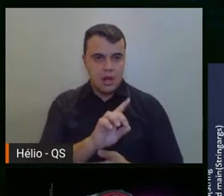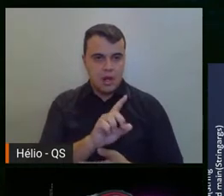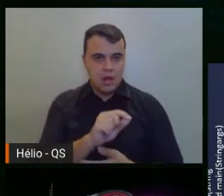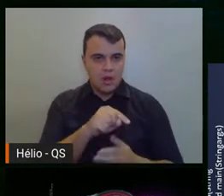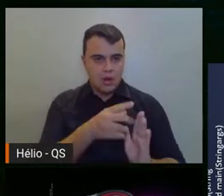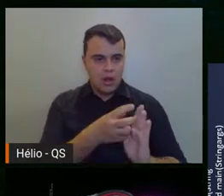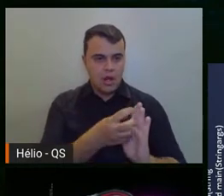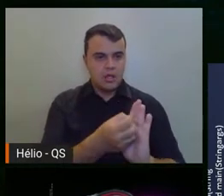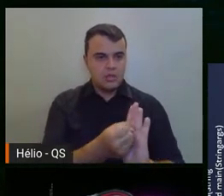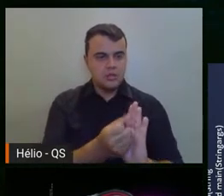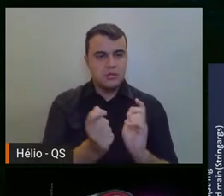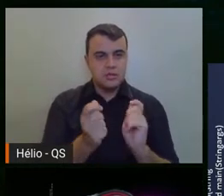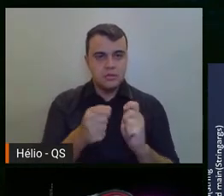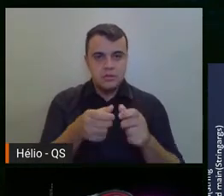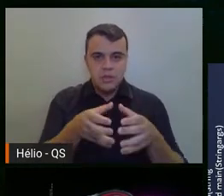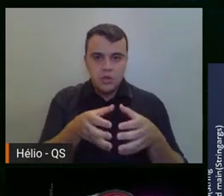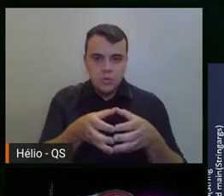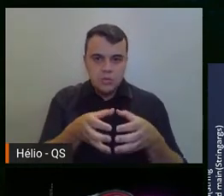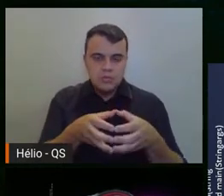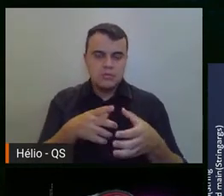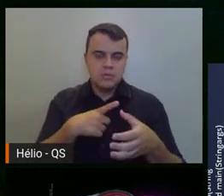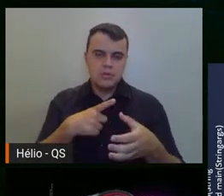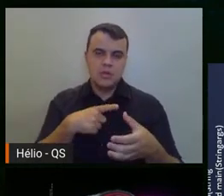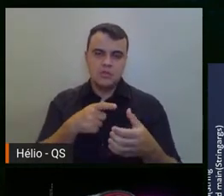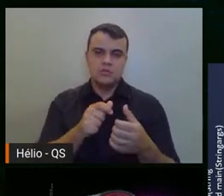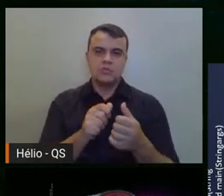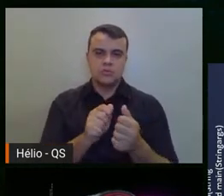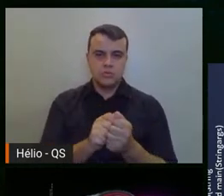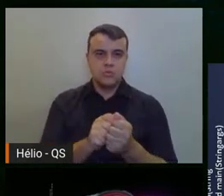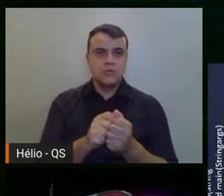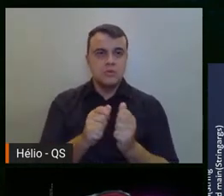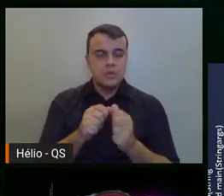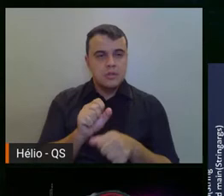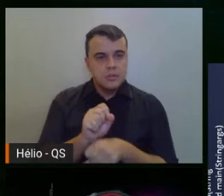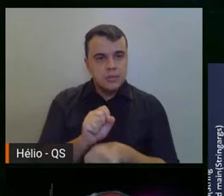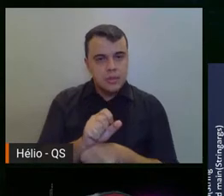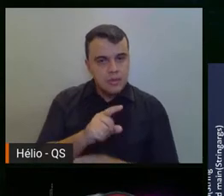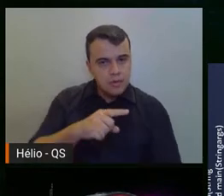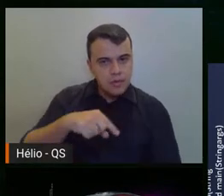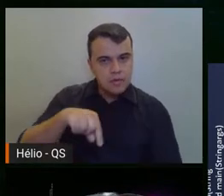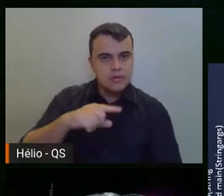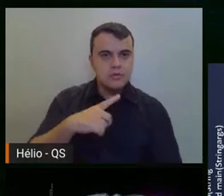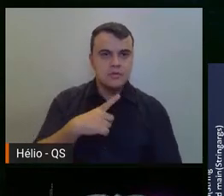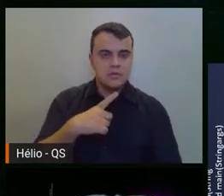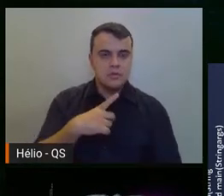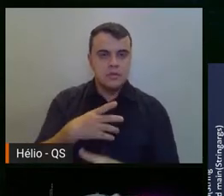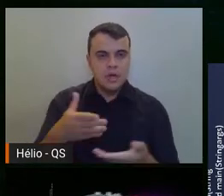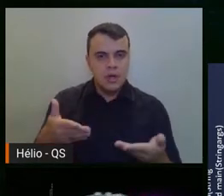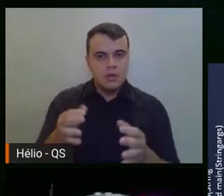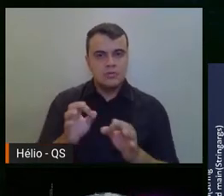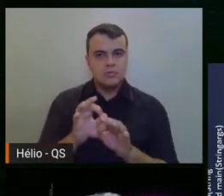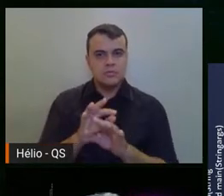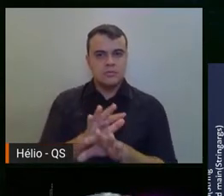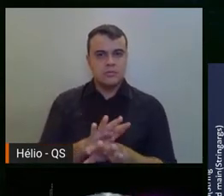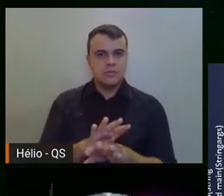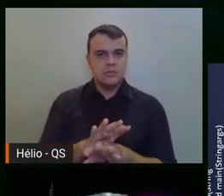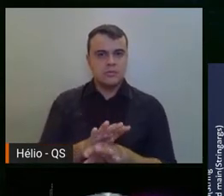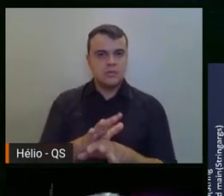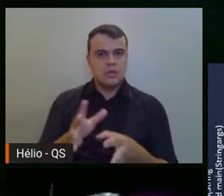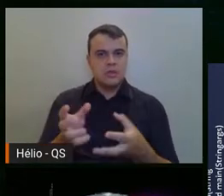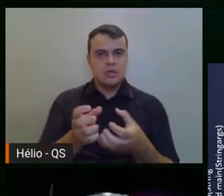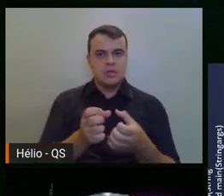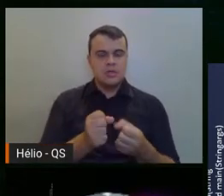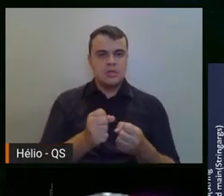você pode entrar nessa comunidade a gente vai estar ali a gente vai estar lá te esperando prontos ali para te receber